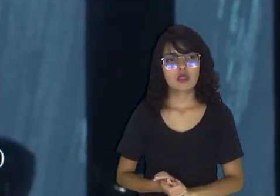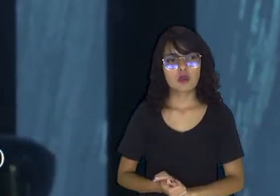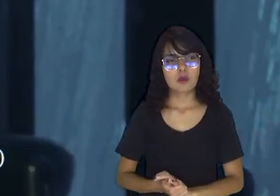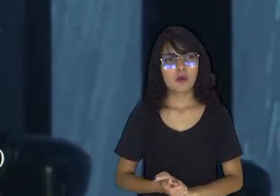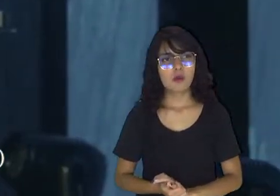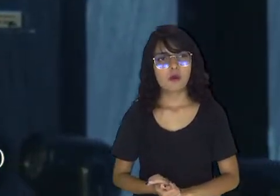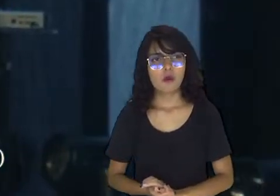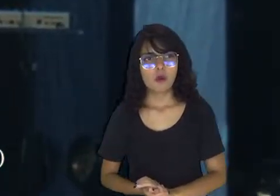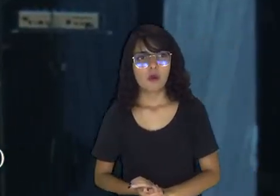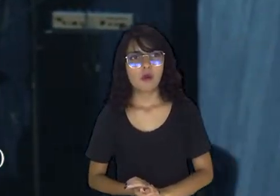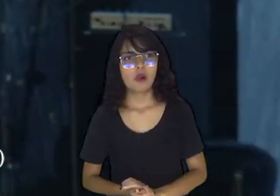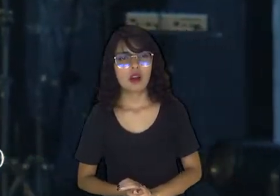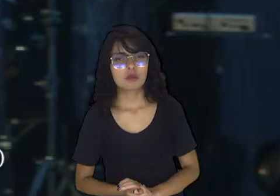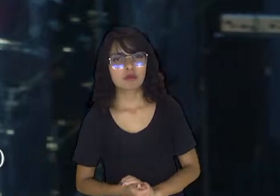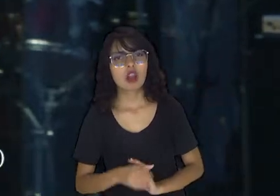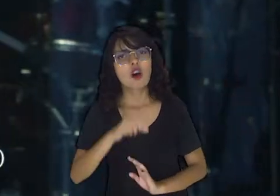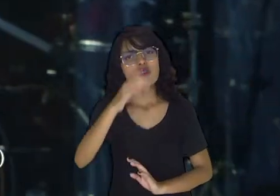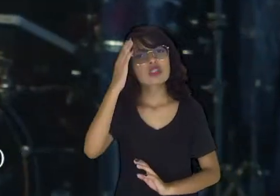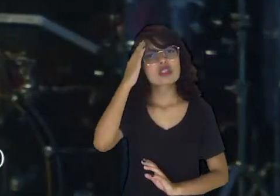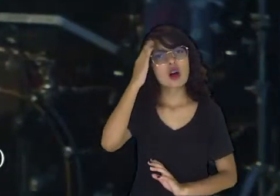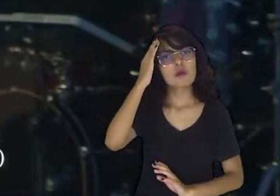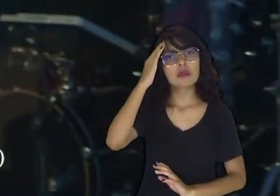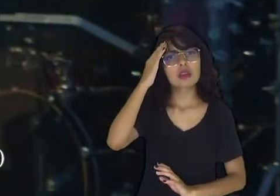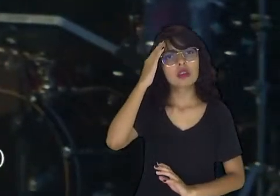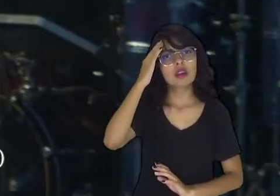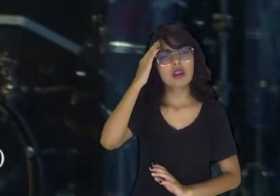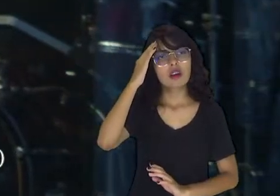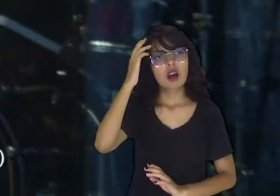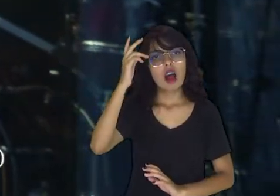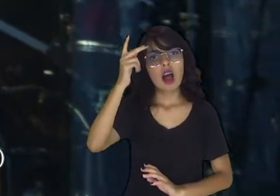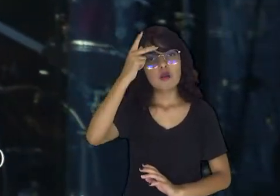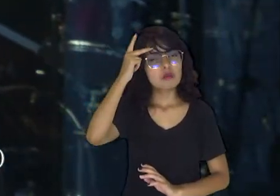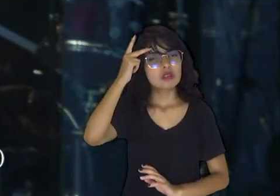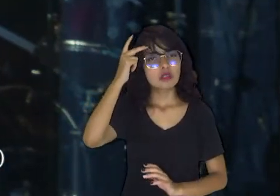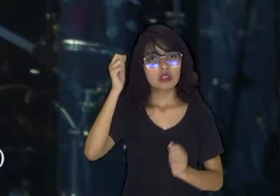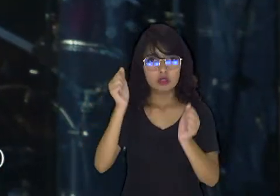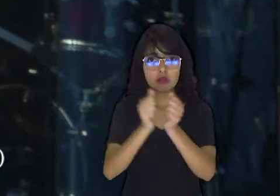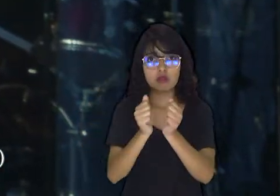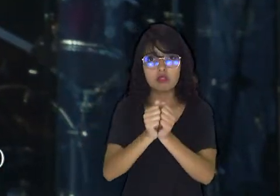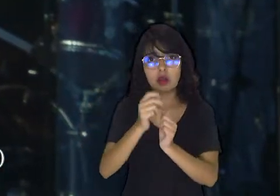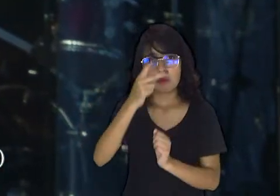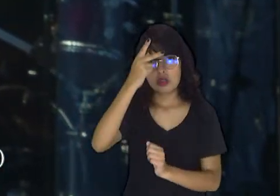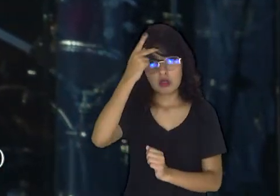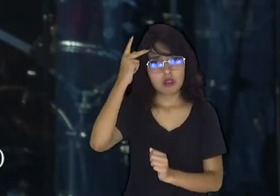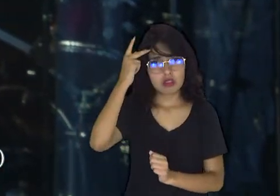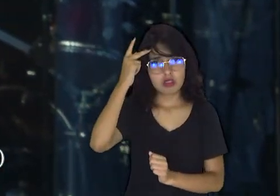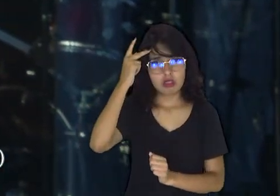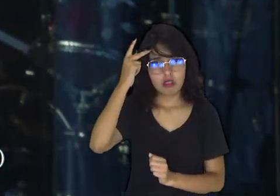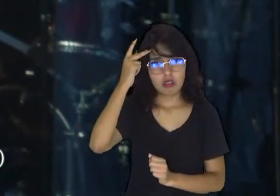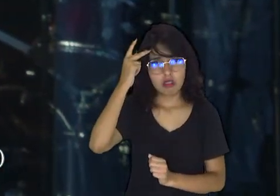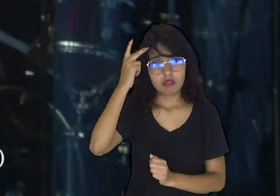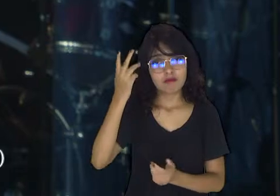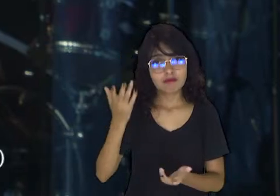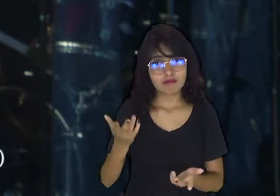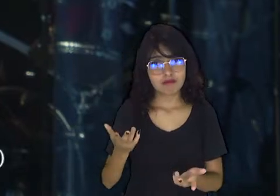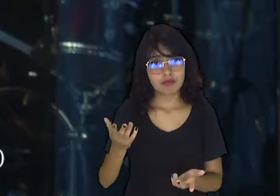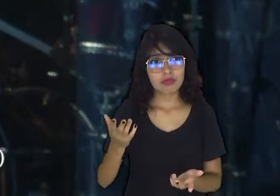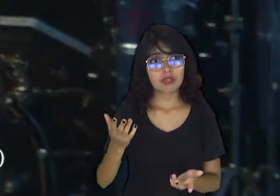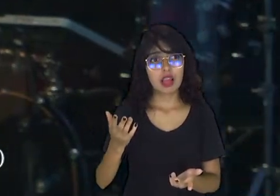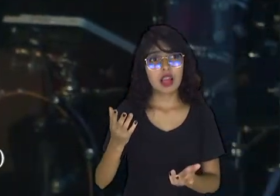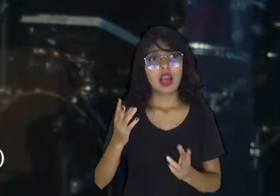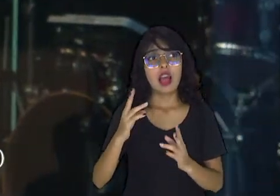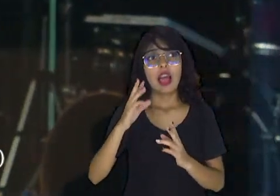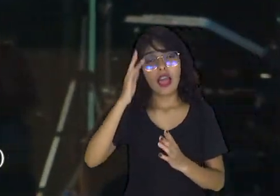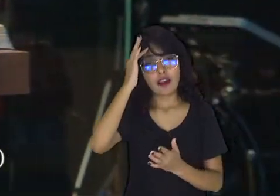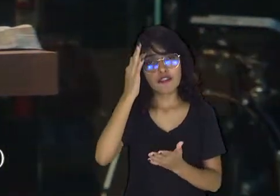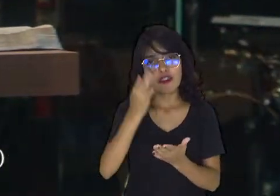Você sabe o que que ajunta as pessoas? A mesma fé. Então, o que separa as pessoas? O